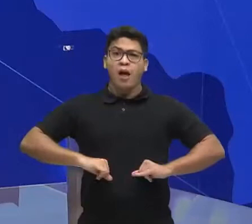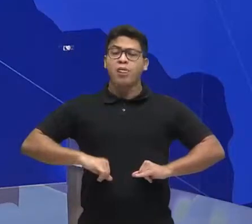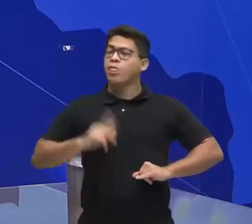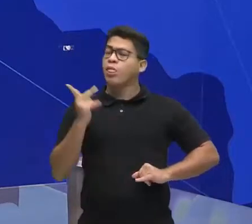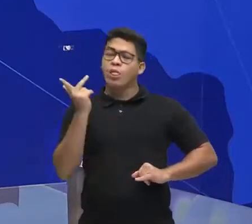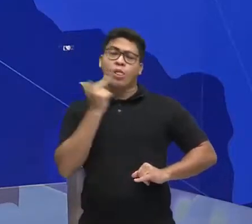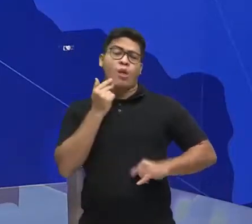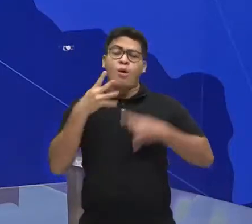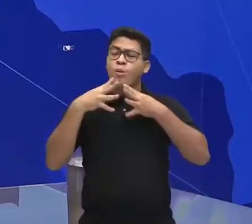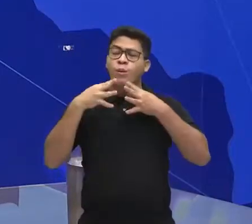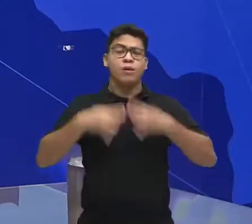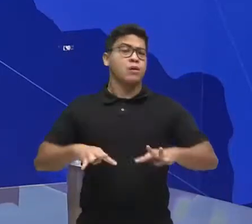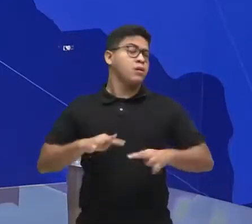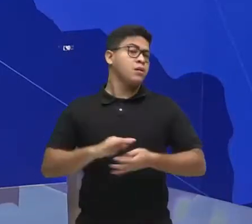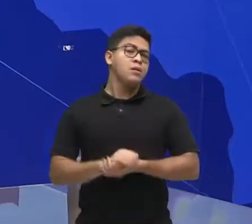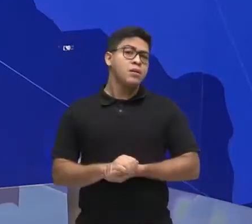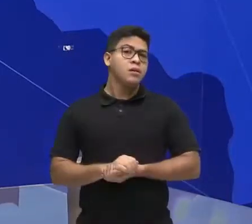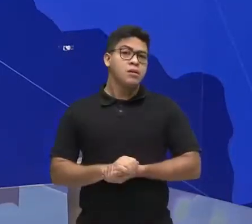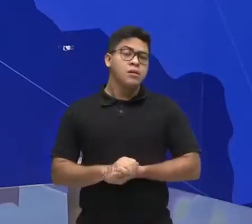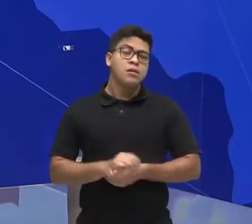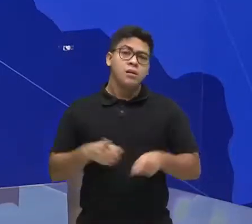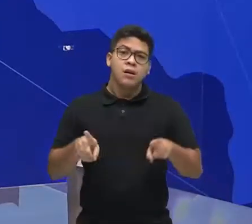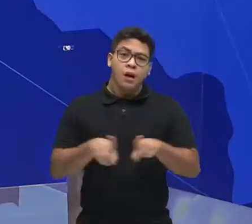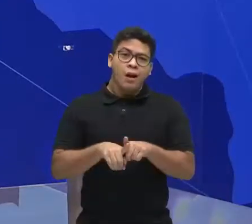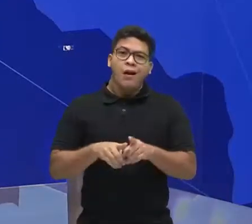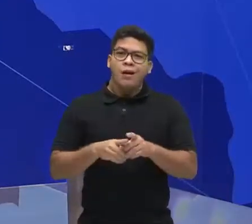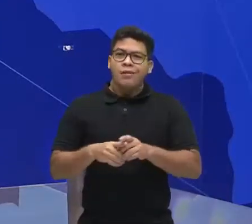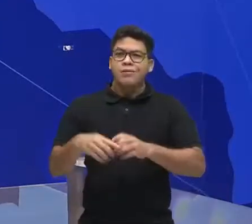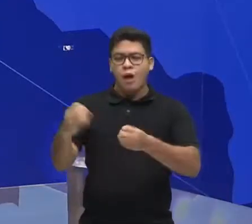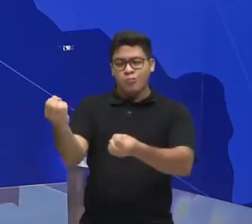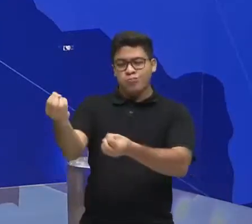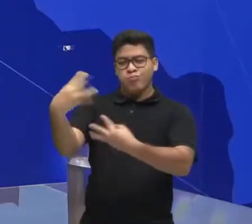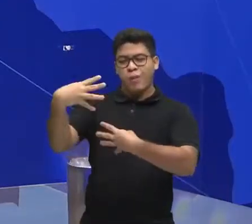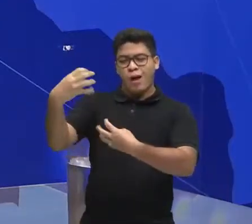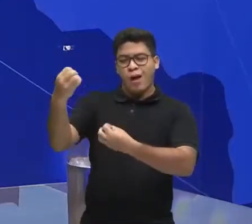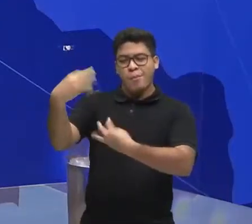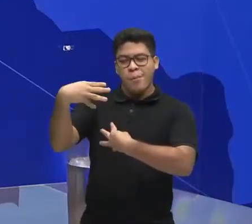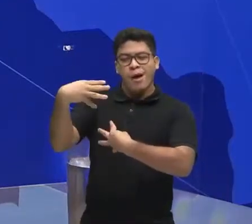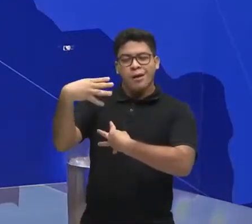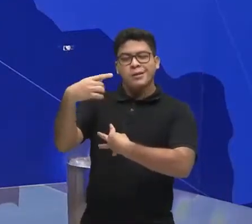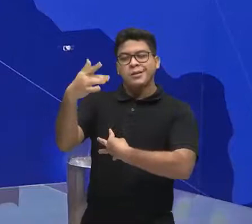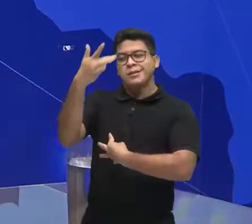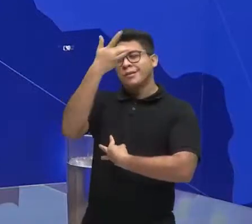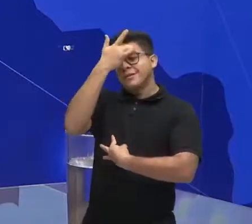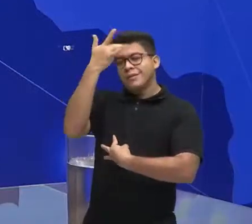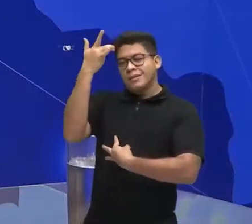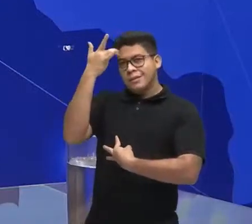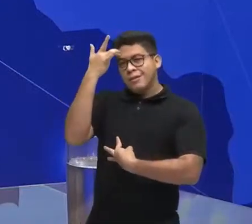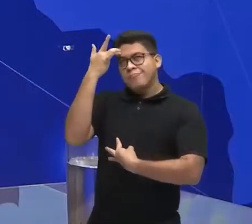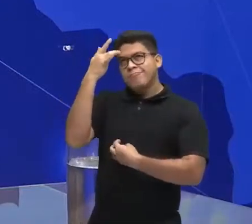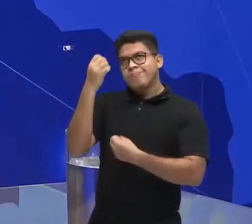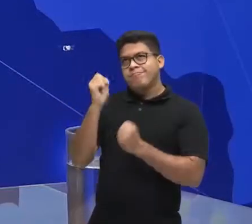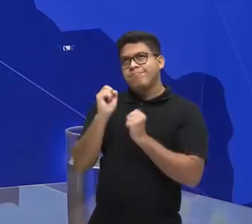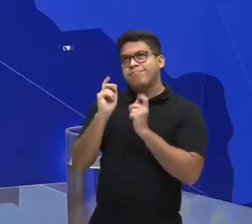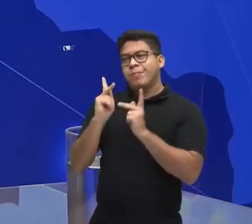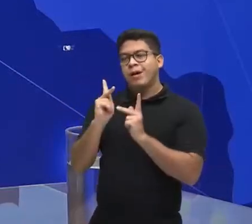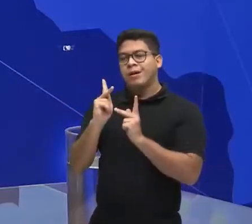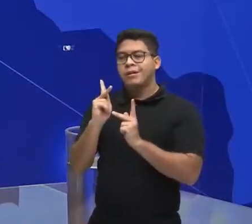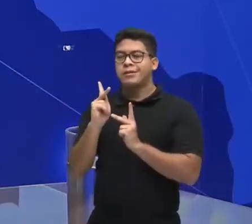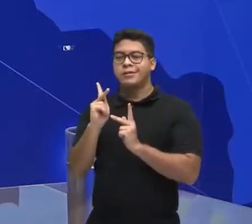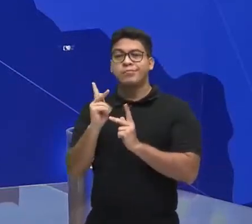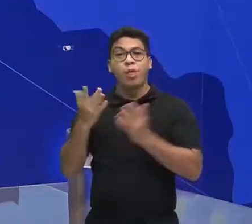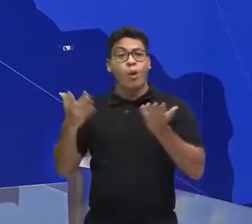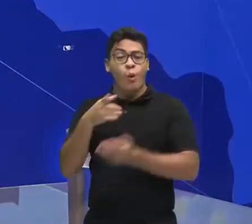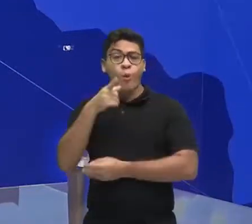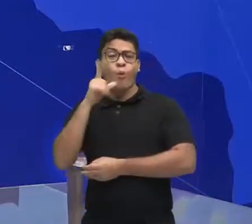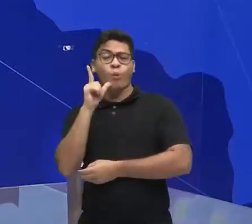natural, esses momentos de vida de sofrimento, é também um ensinamento para que estive triste ontem e hoje acordei feliz, eu preciso também